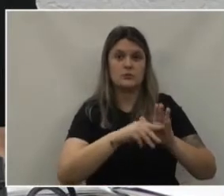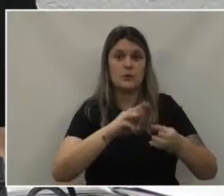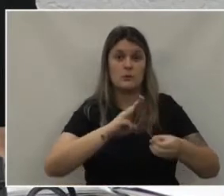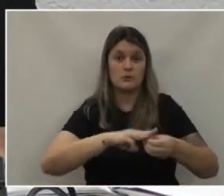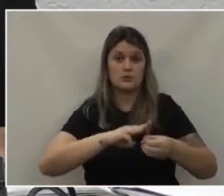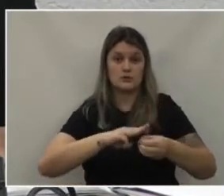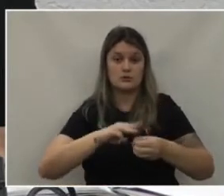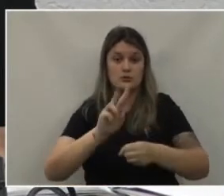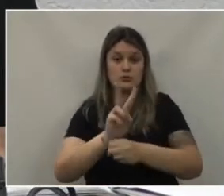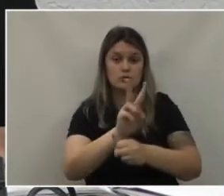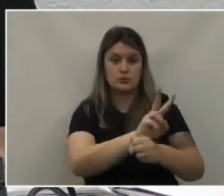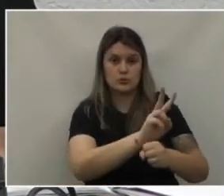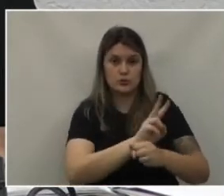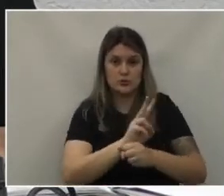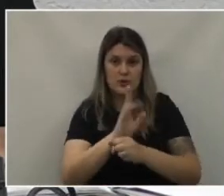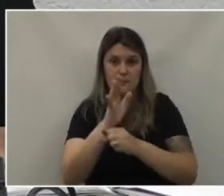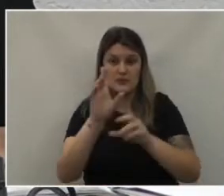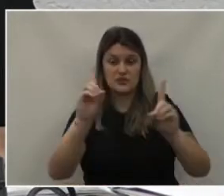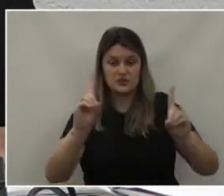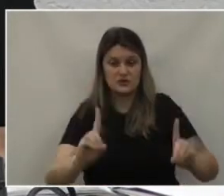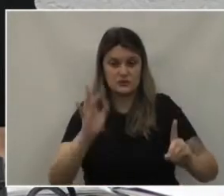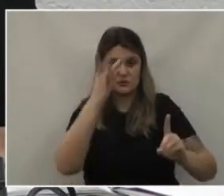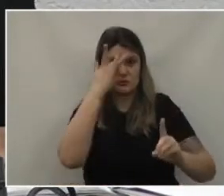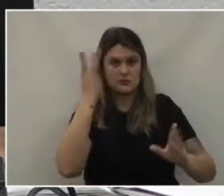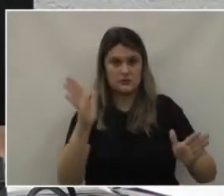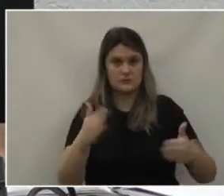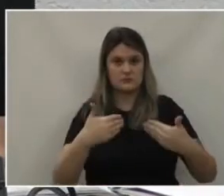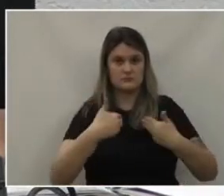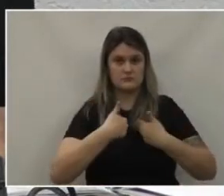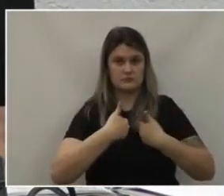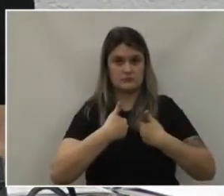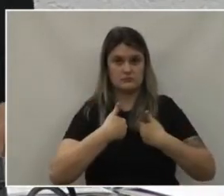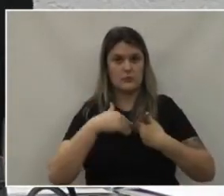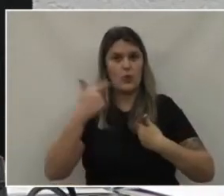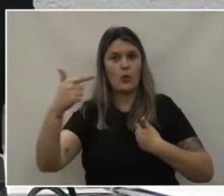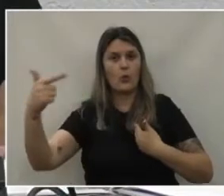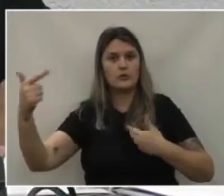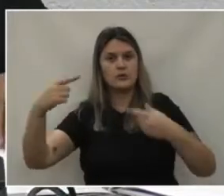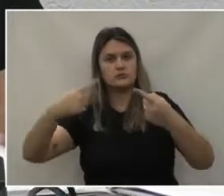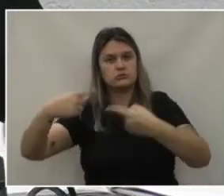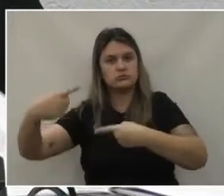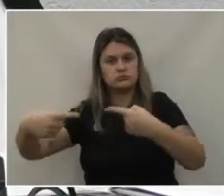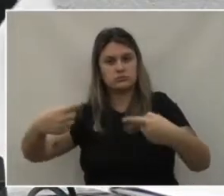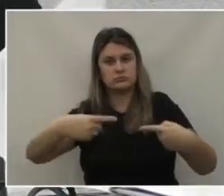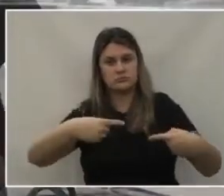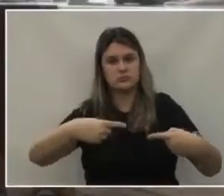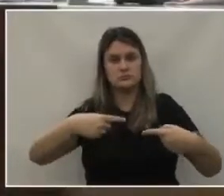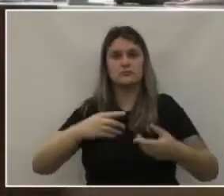dos Direitos da Pessoa com Transtorno do Espectro Autista e dá outras providências.